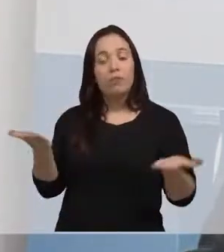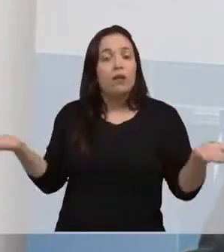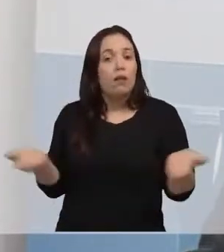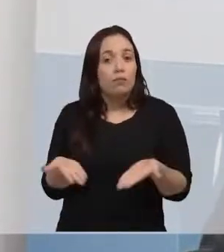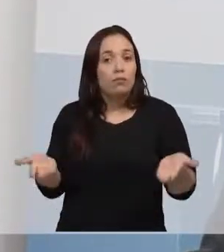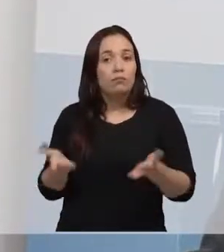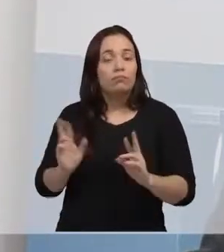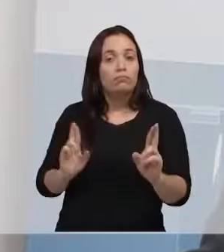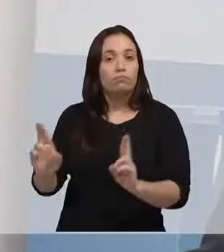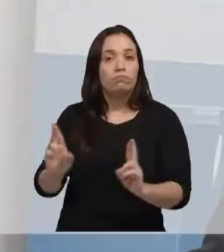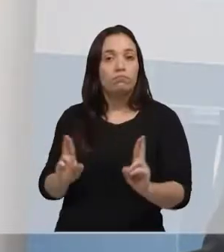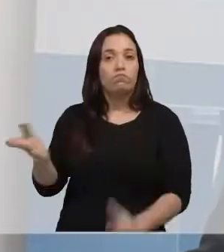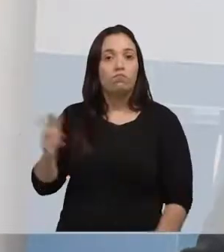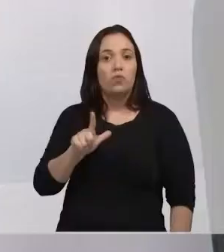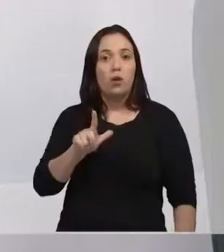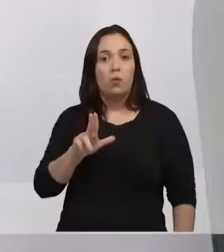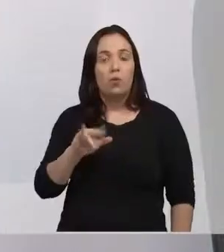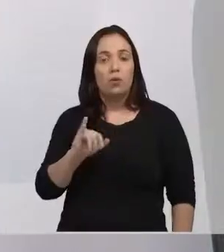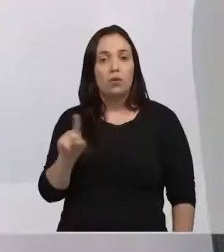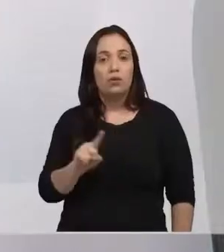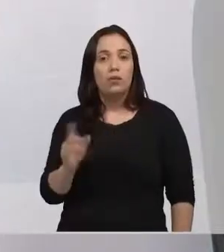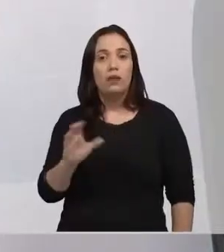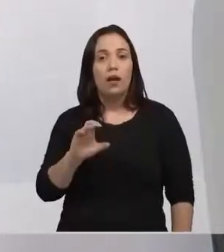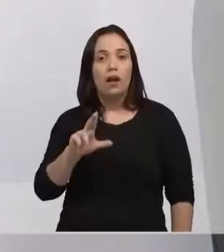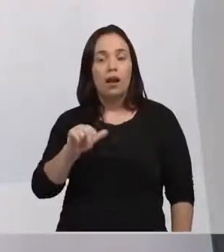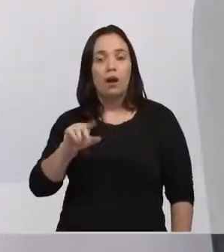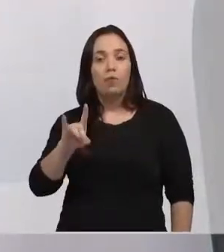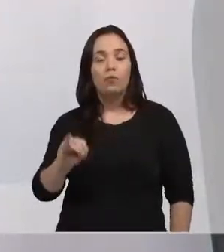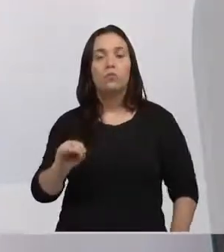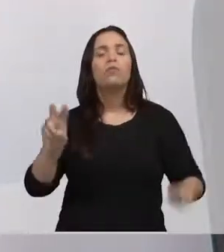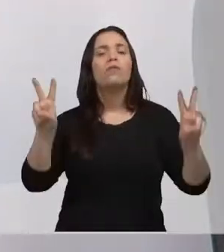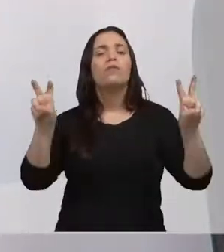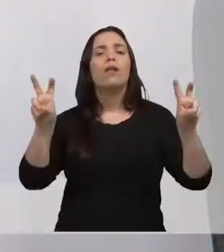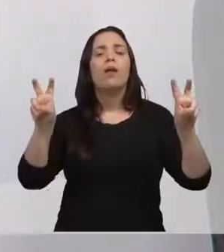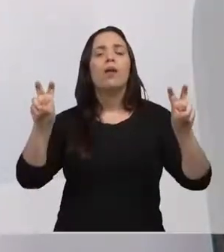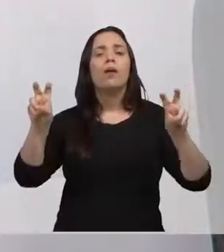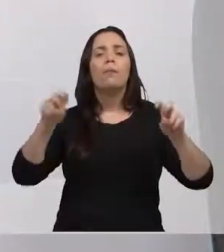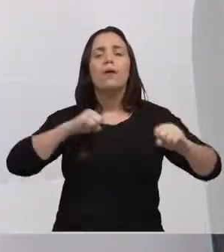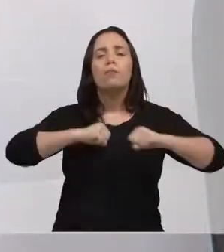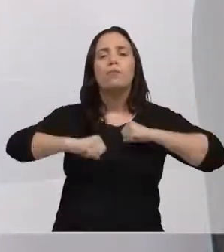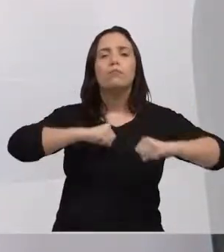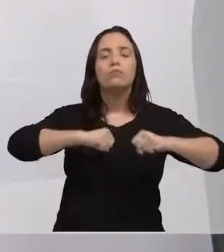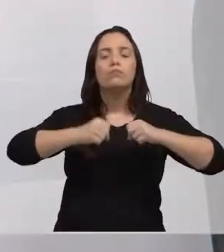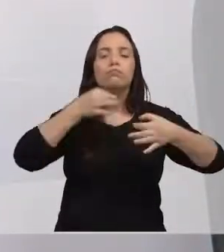com meu companheiro Luiz Cláudio Barbosa, para a gente analisar o andamento